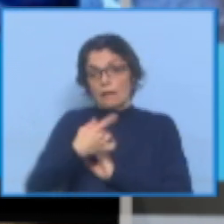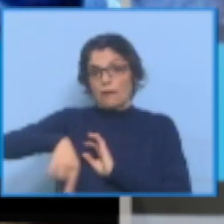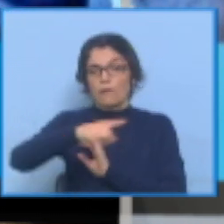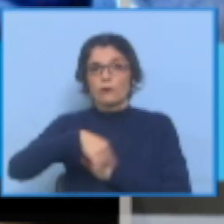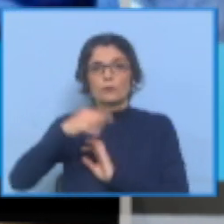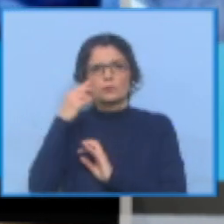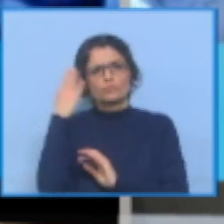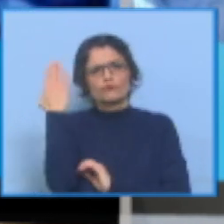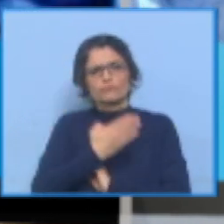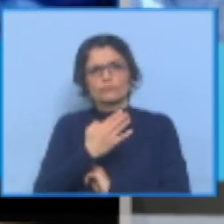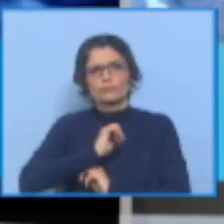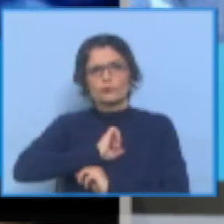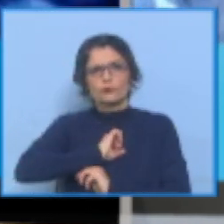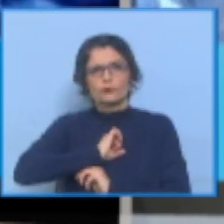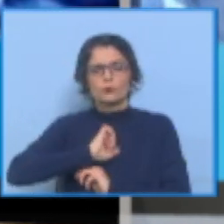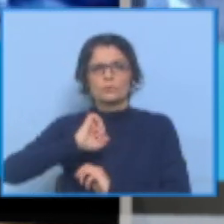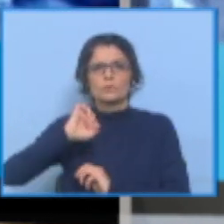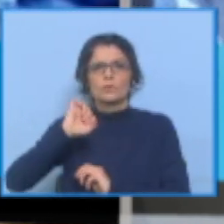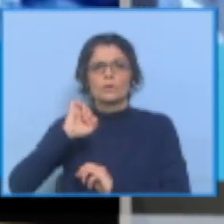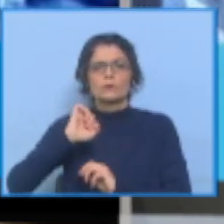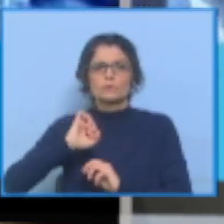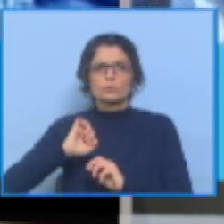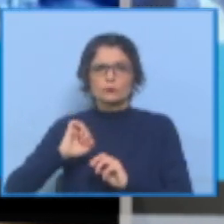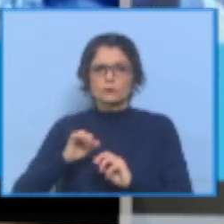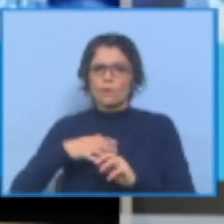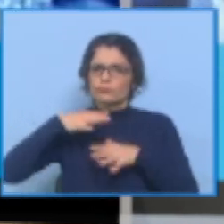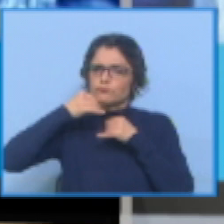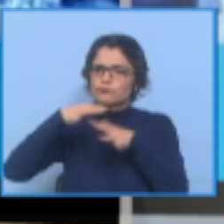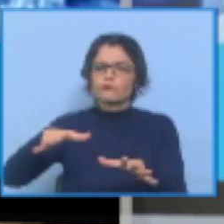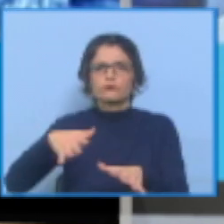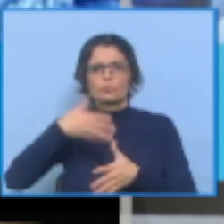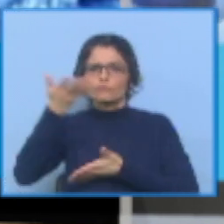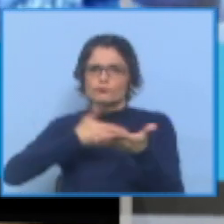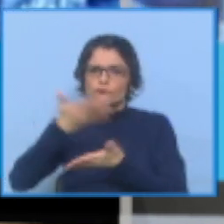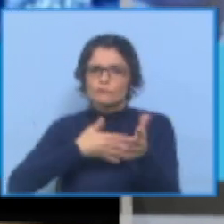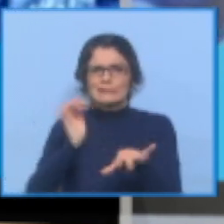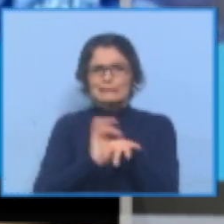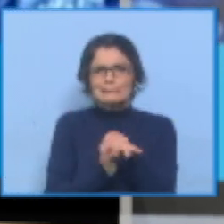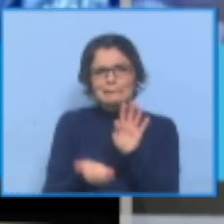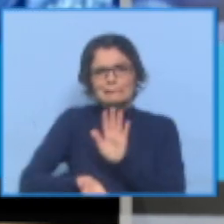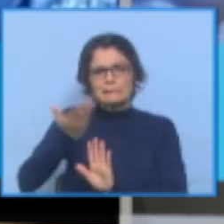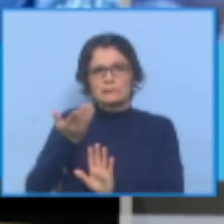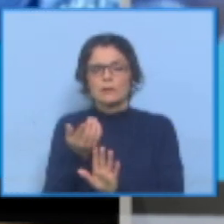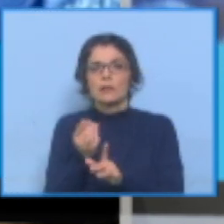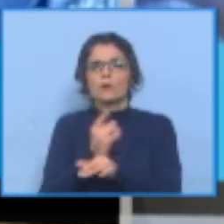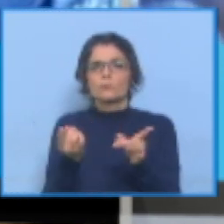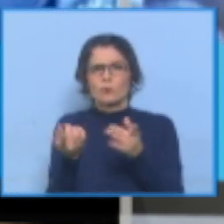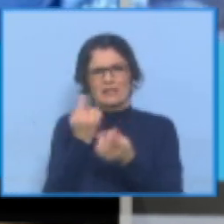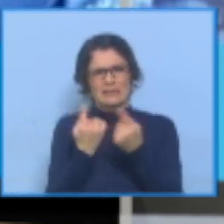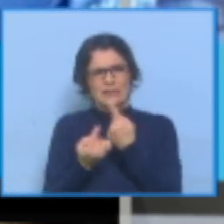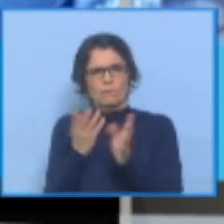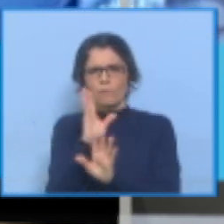missão também de levar a mais portugueses esta realidade, porque muitas vezes, e isso quando estamos a falar com as